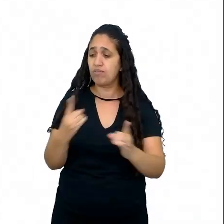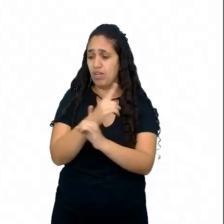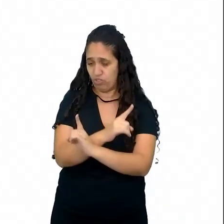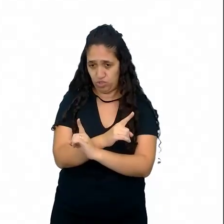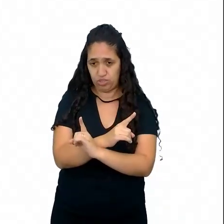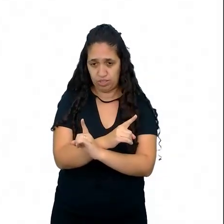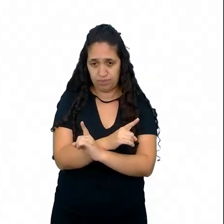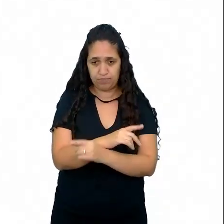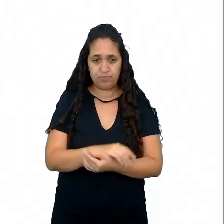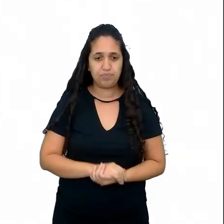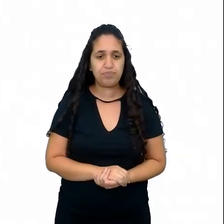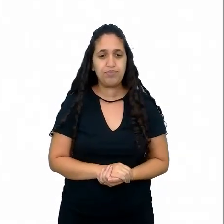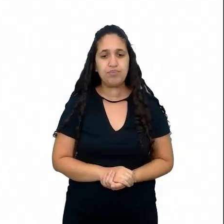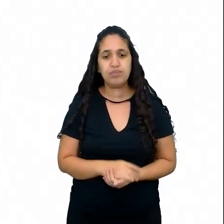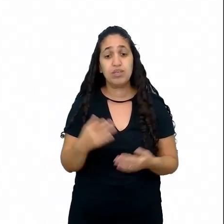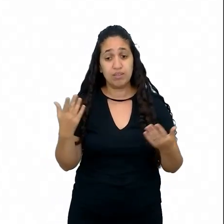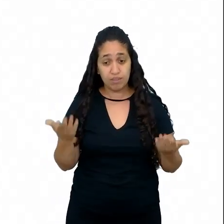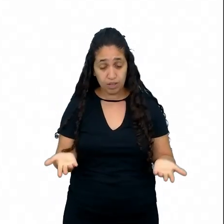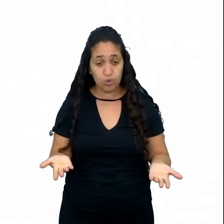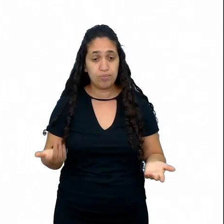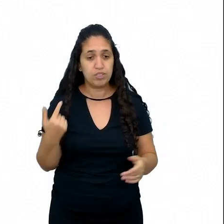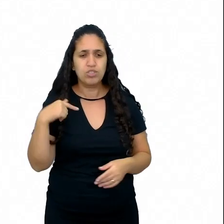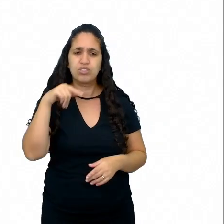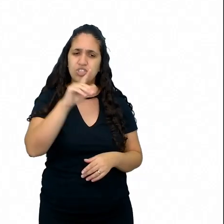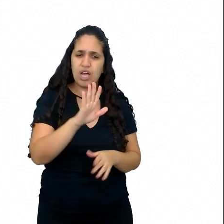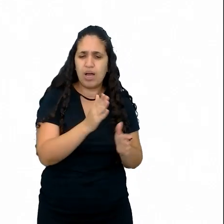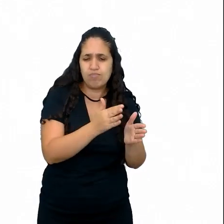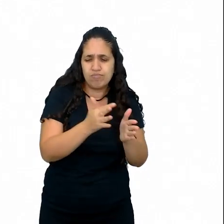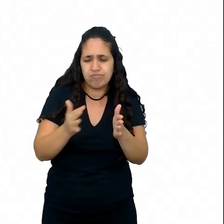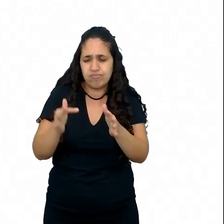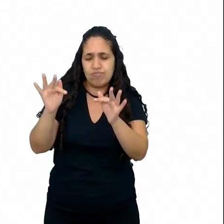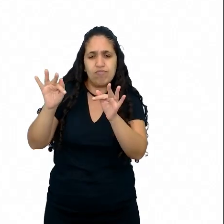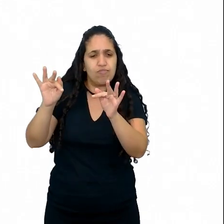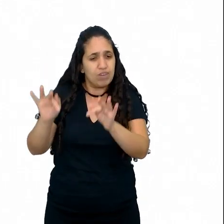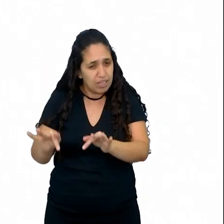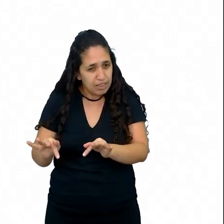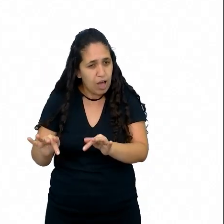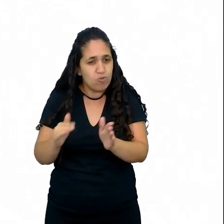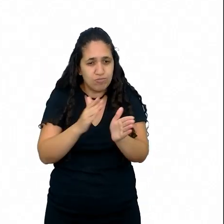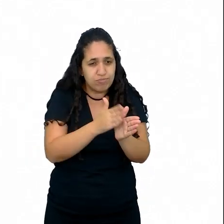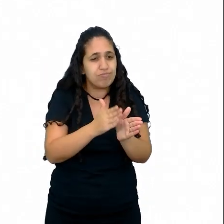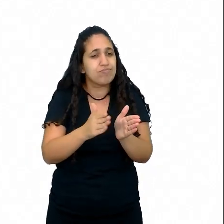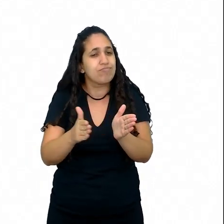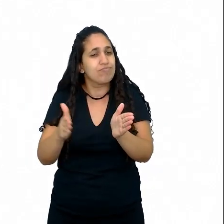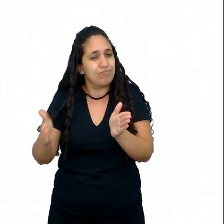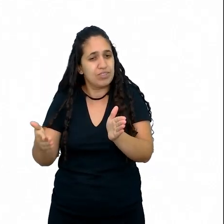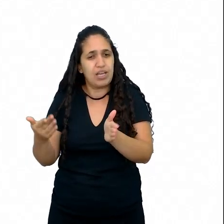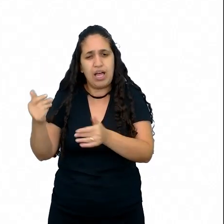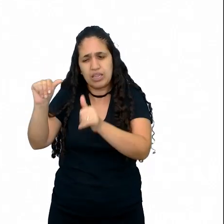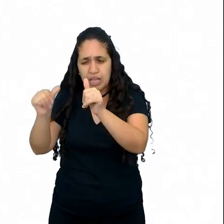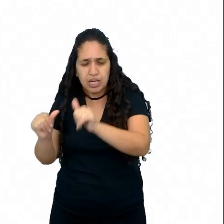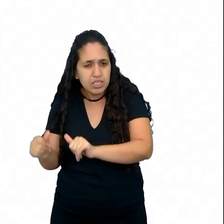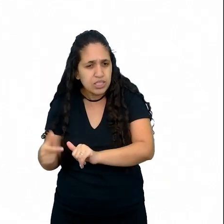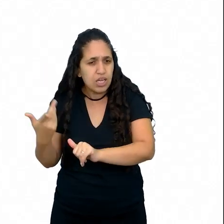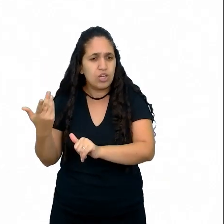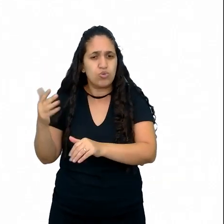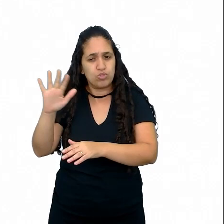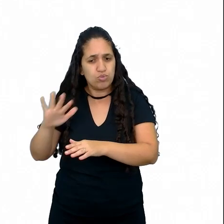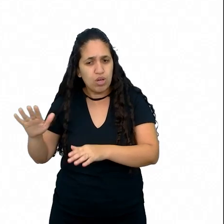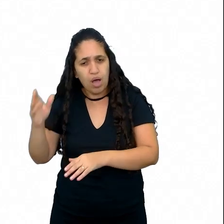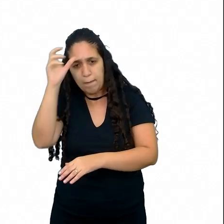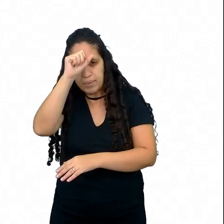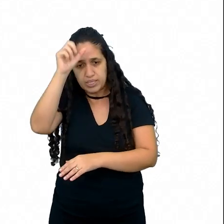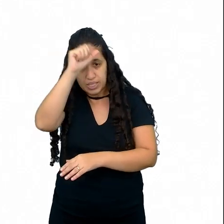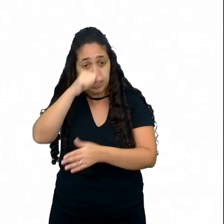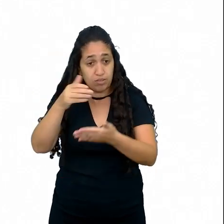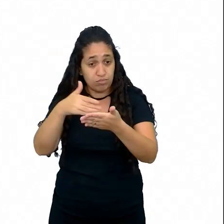Bom, e aí, para a gente ir já finalizando o nosso andamento, né? Nós analisamos essa situação de aprendizagem 4 do volume